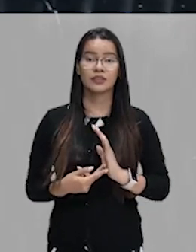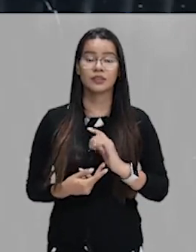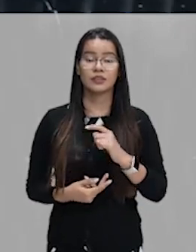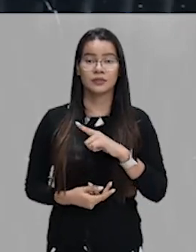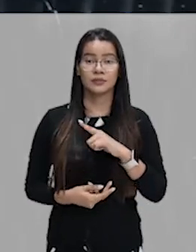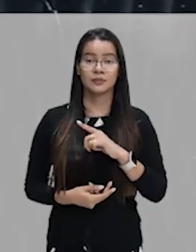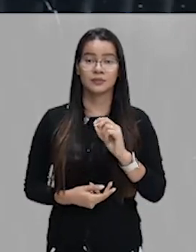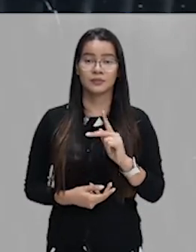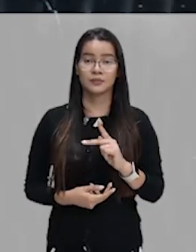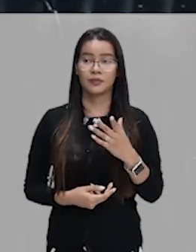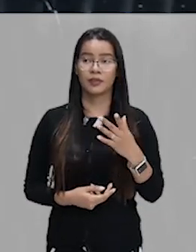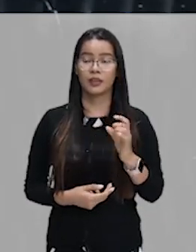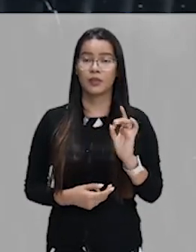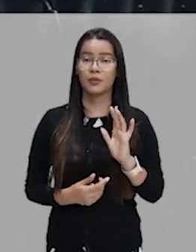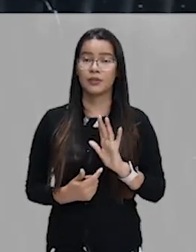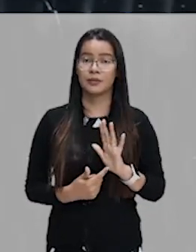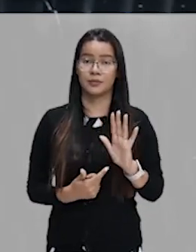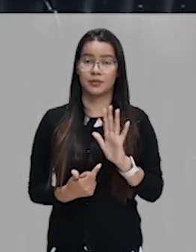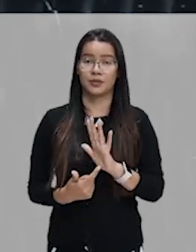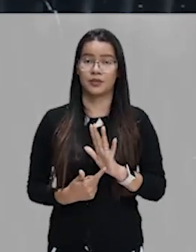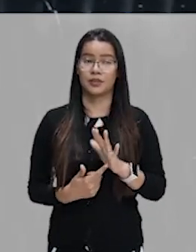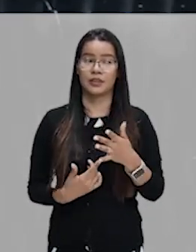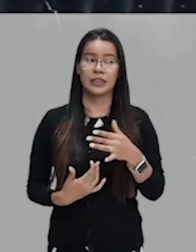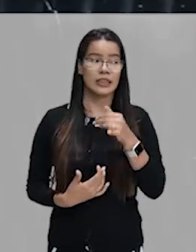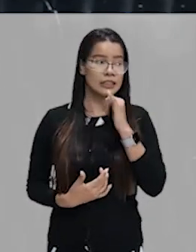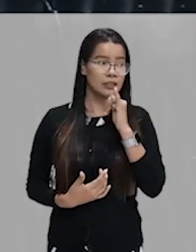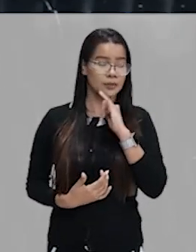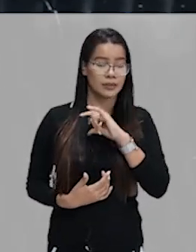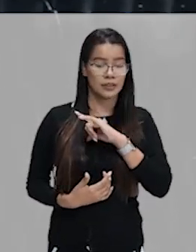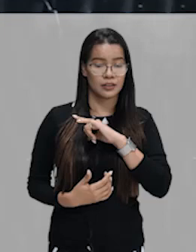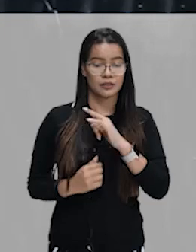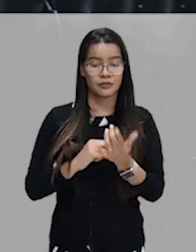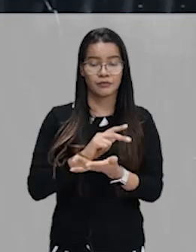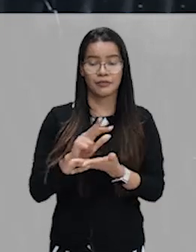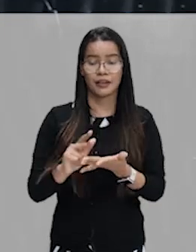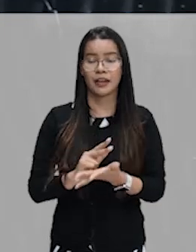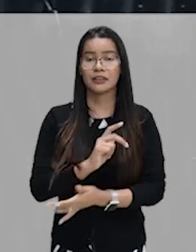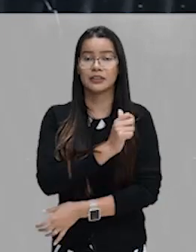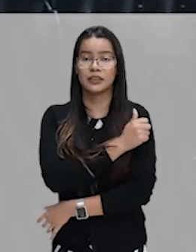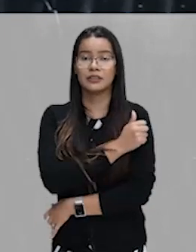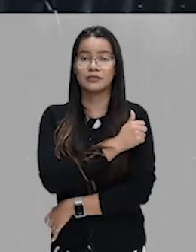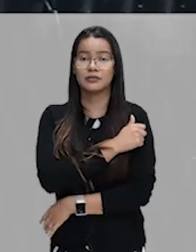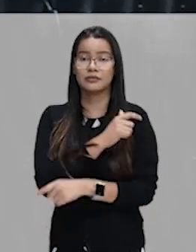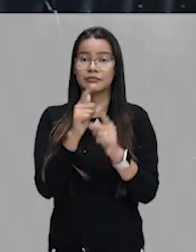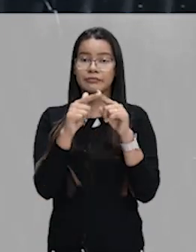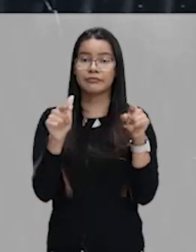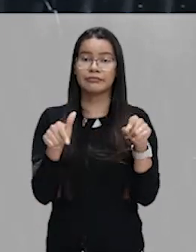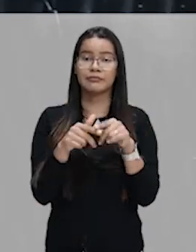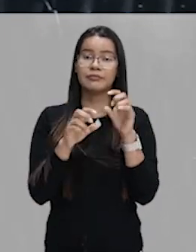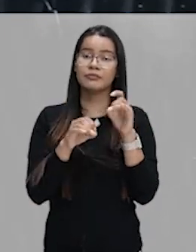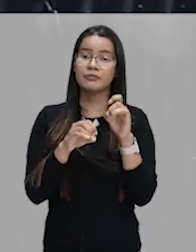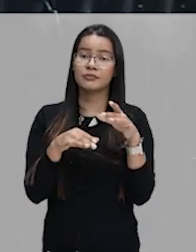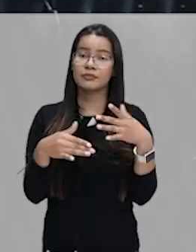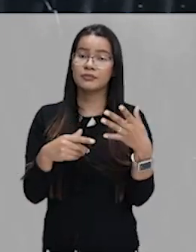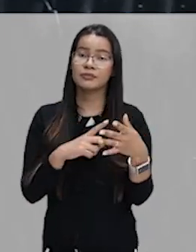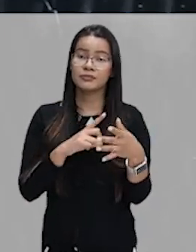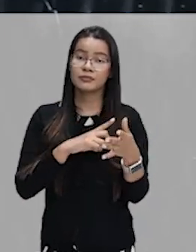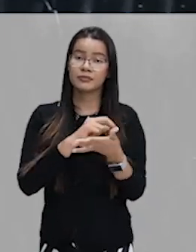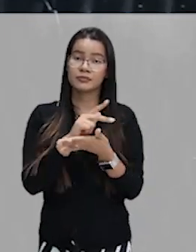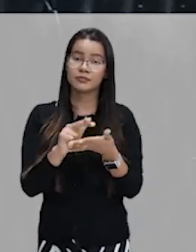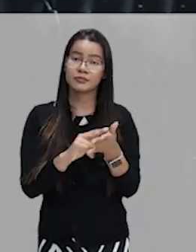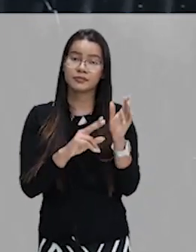essa noção. Por exemplo, há vários alunos na sala de aula. Então, existem vários alunos em sala de